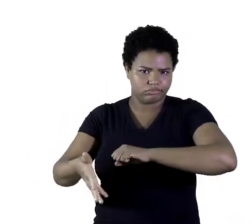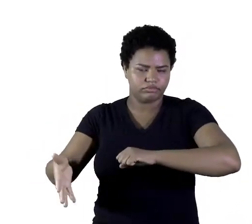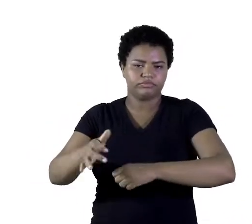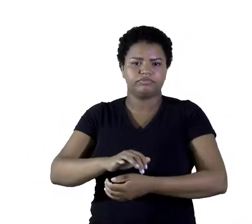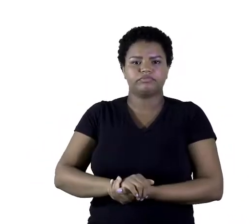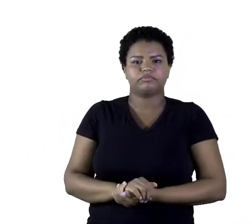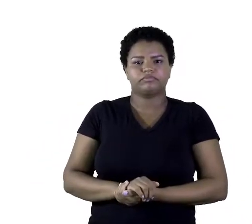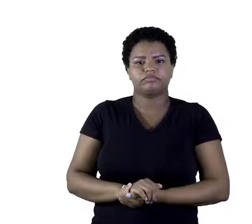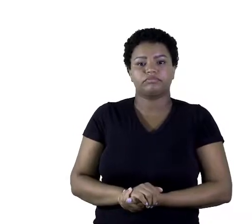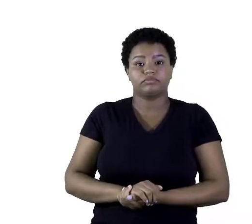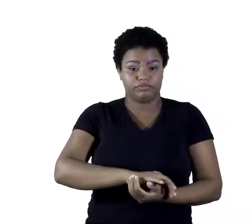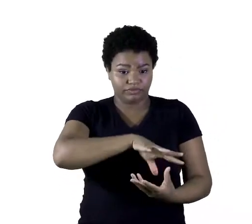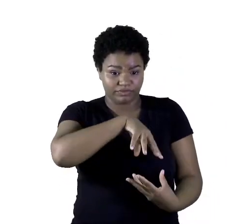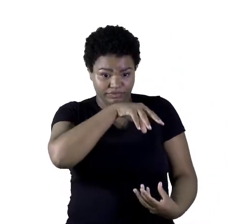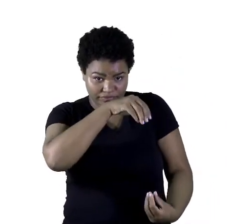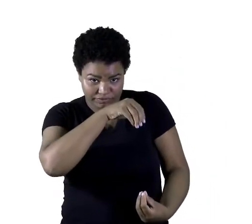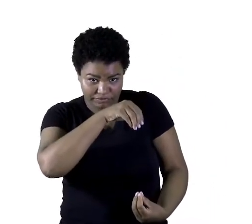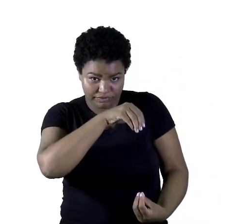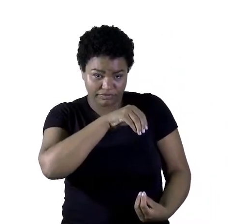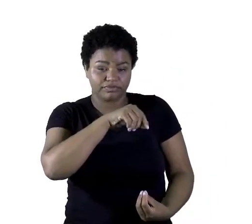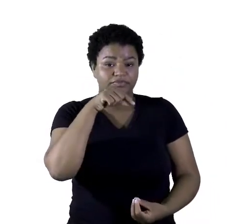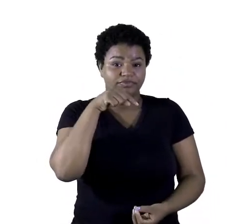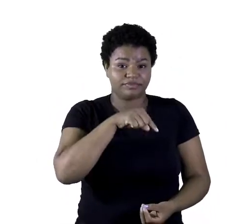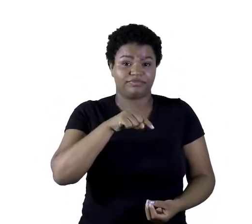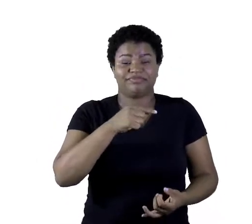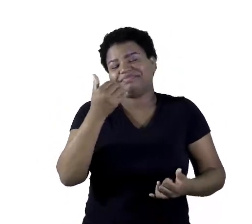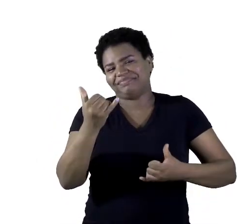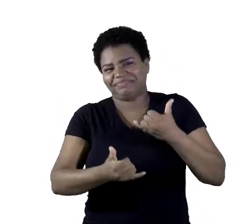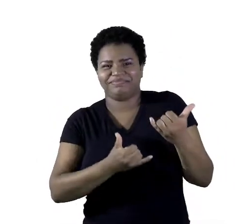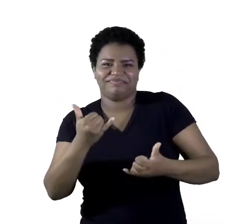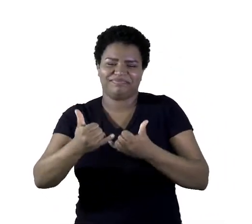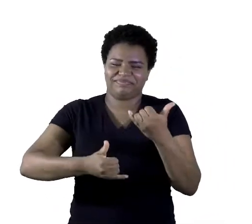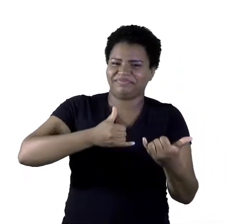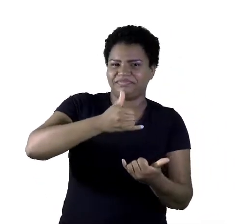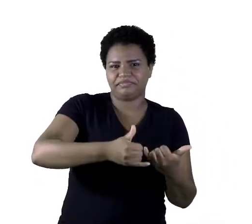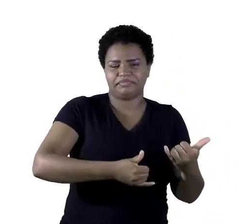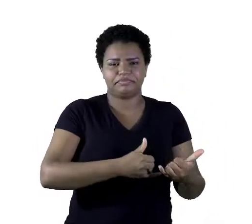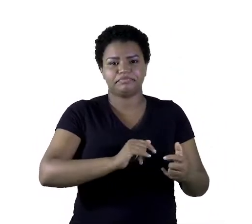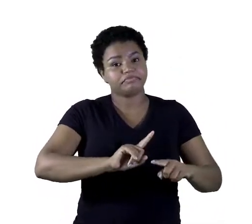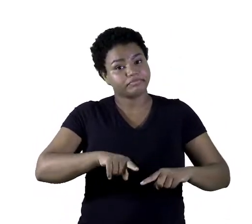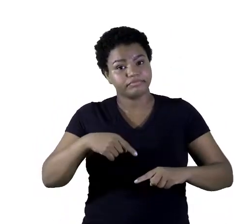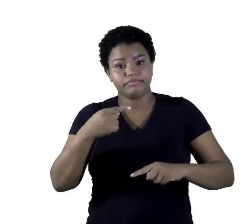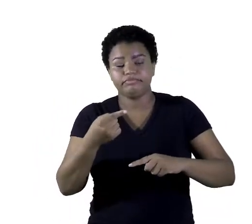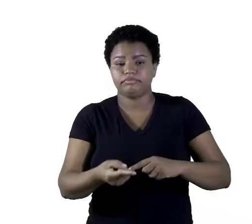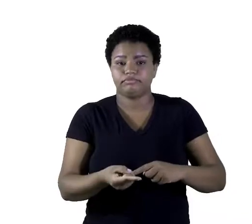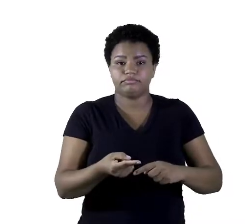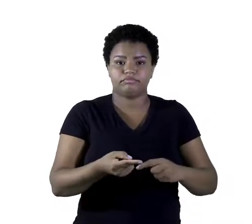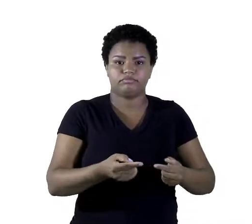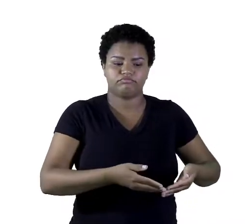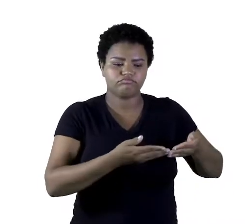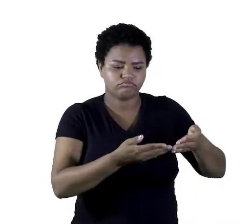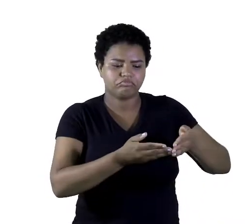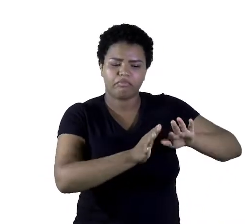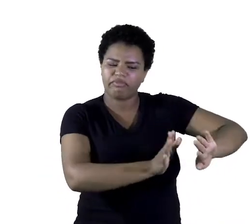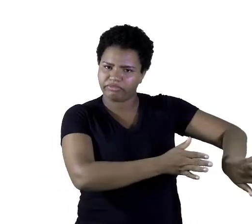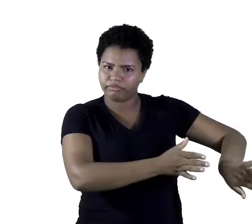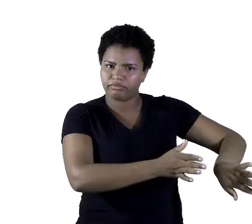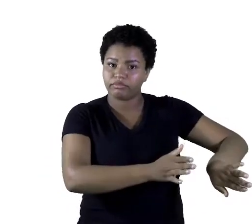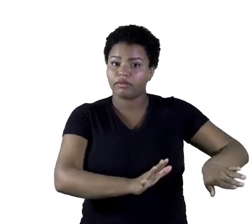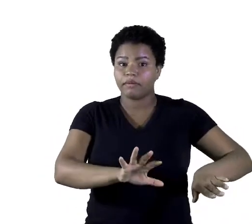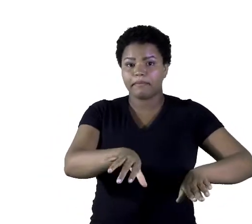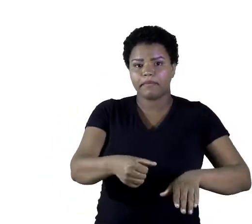Pluft, o fantasminha, brinca com um barco. Depois larga o barco e pega